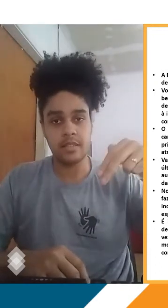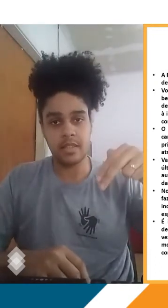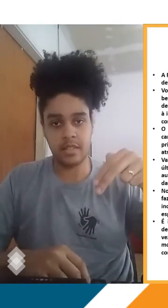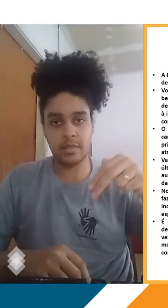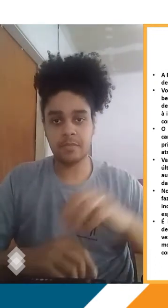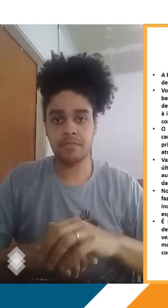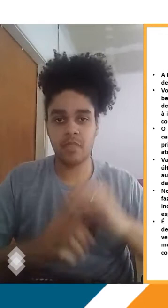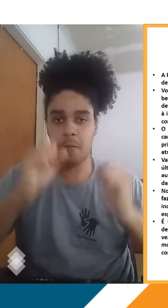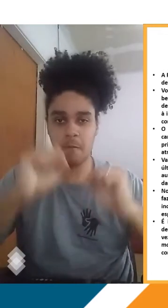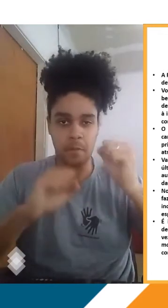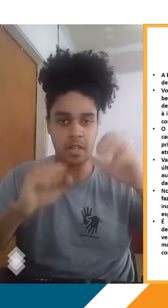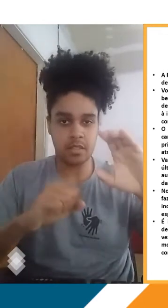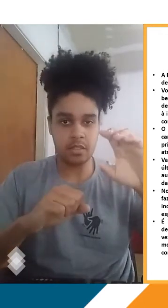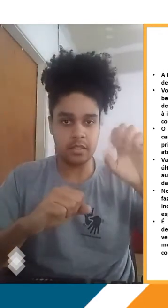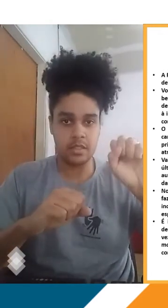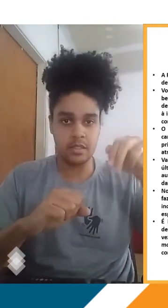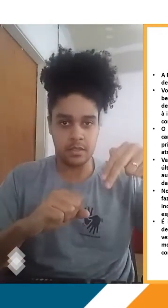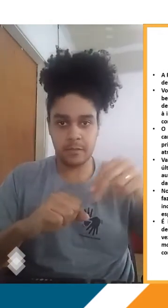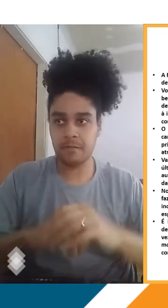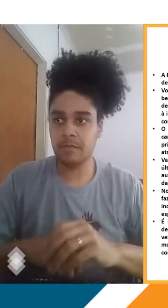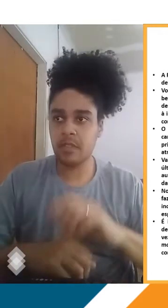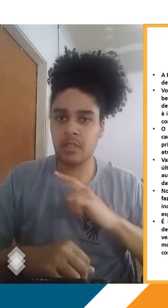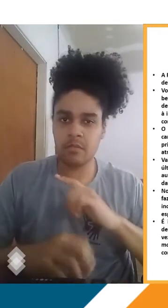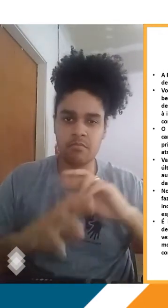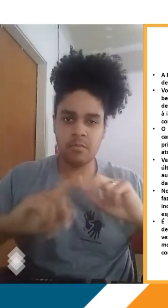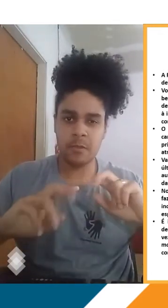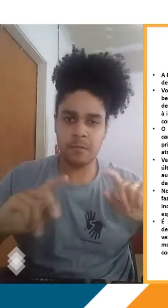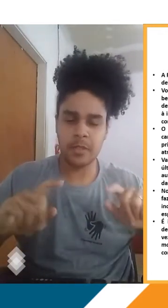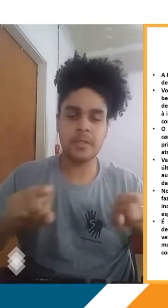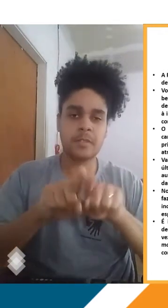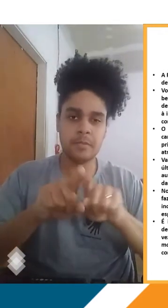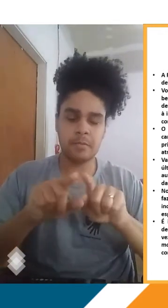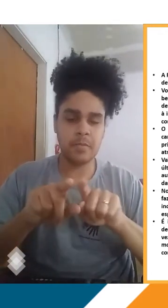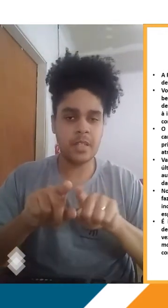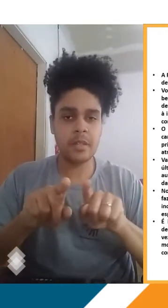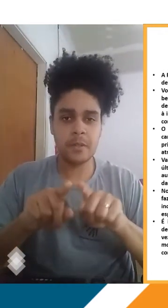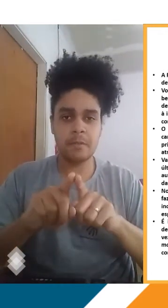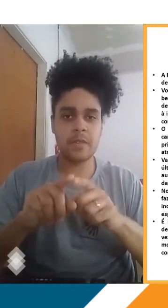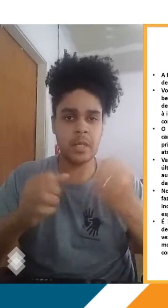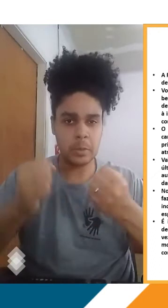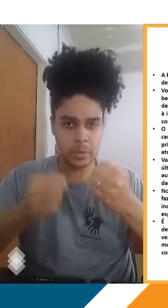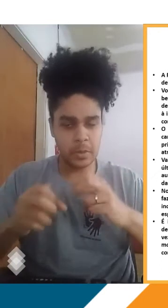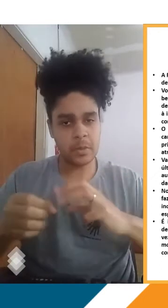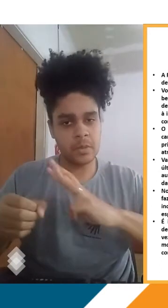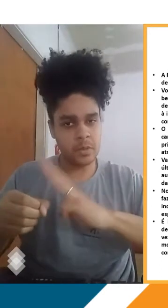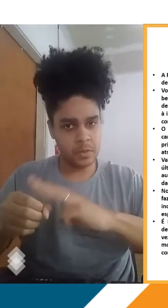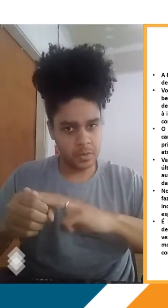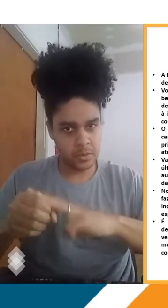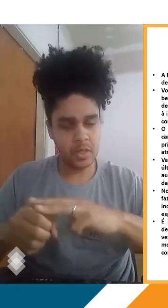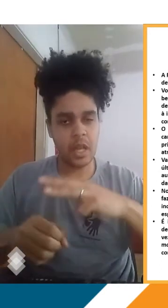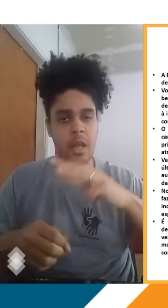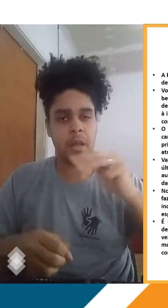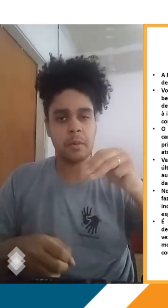uma inserção com implantação de diversas indústrias automotivas, como por exemplo a Volkswagen de caminhões, a Main Latin America,